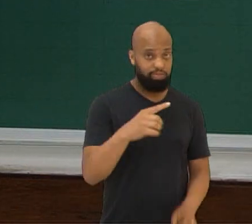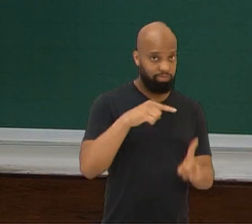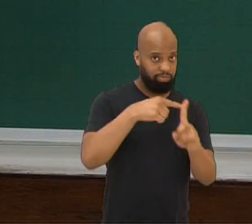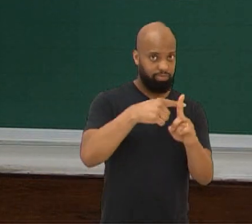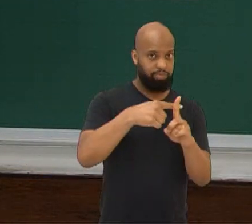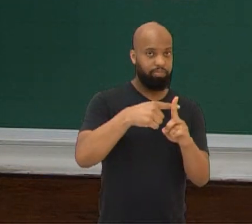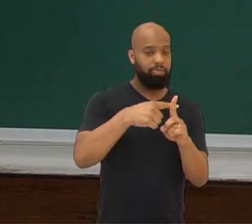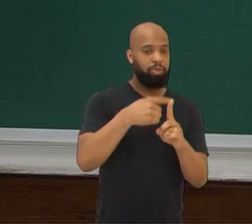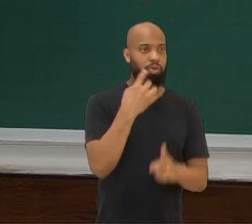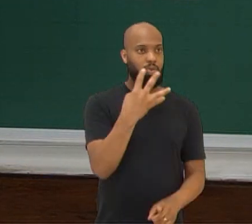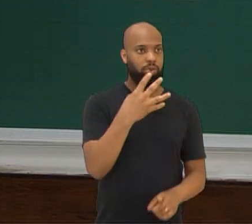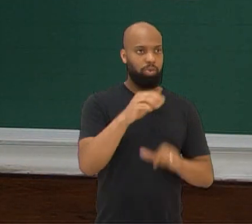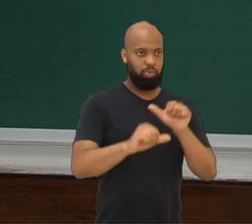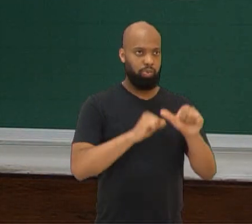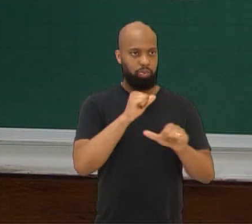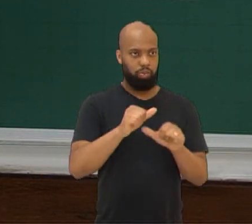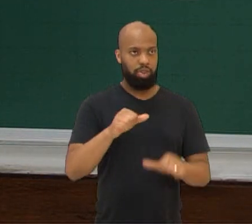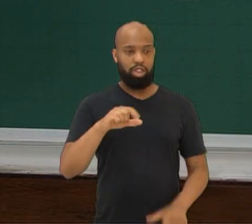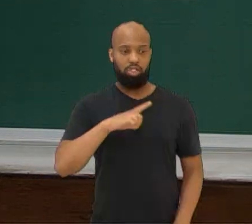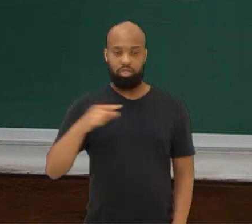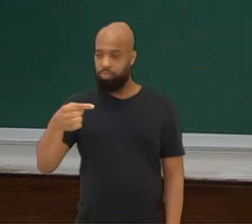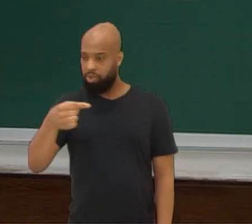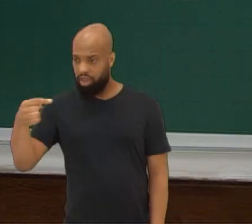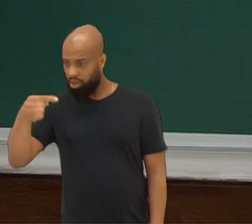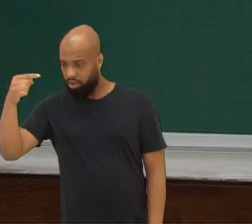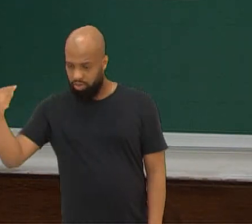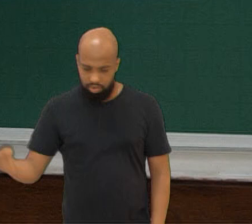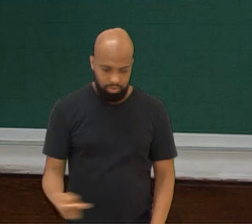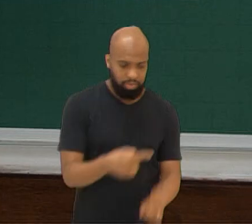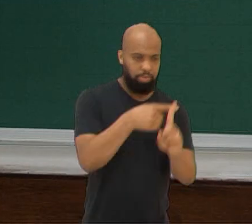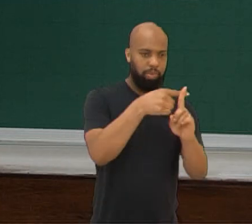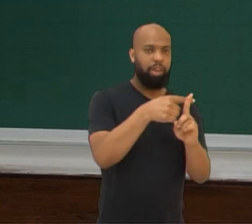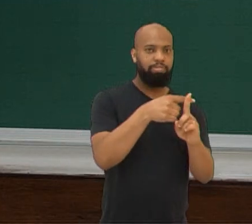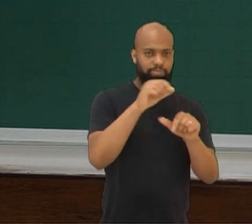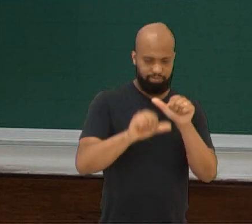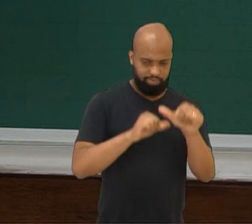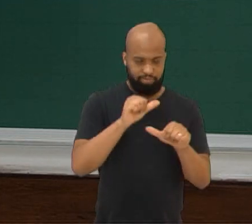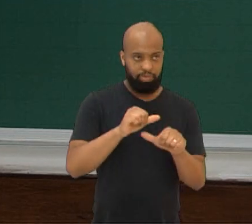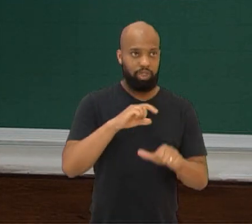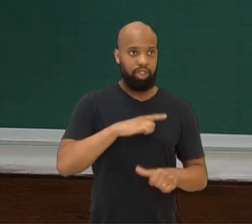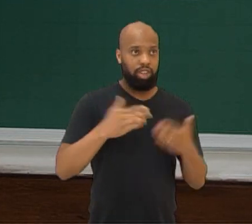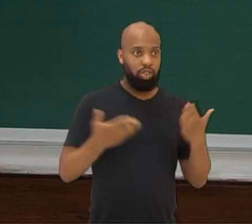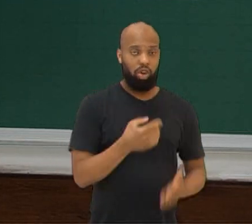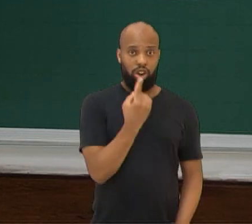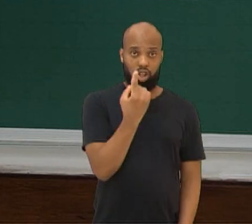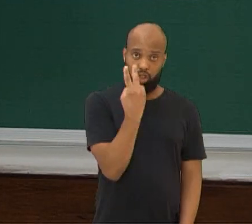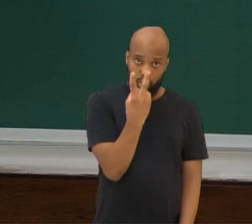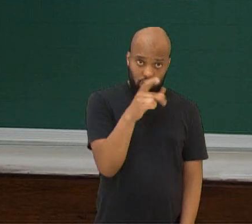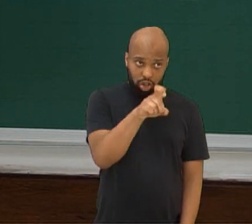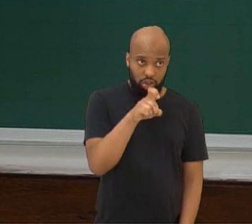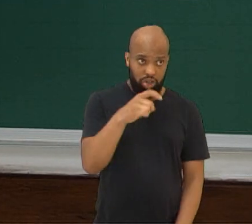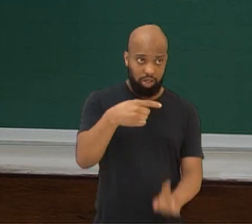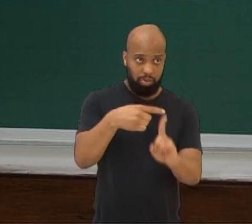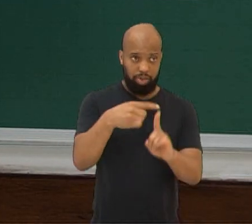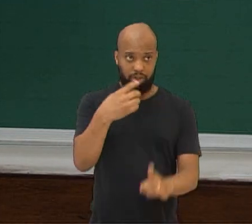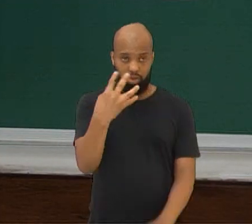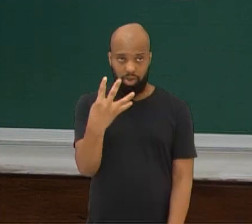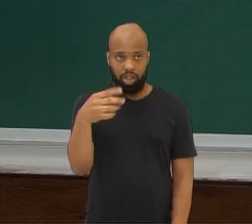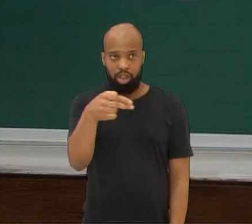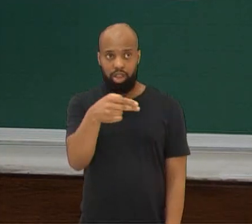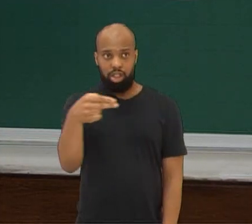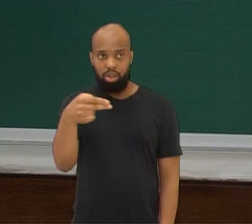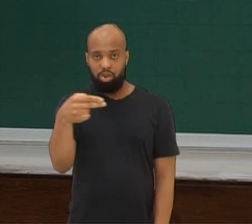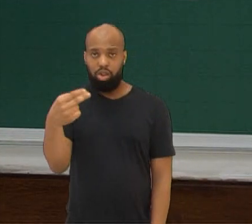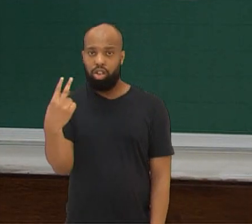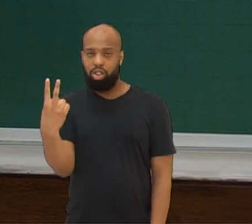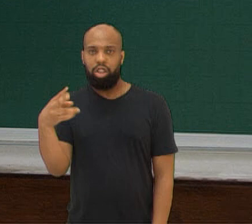vou pular a cerca, ele passa de negativo para positivo. 2x mais 4 igual a